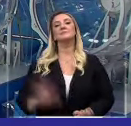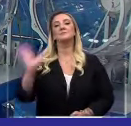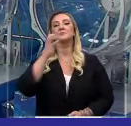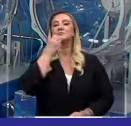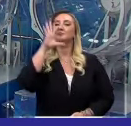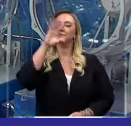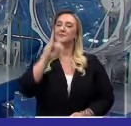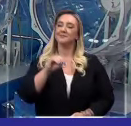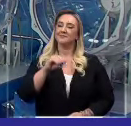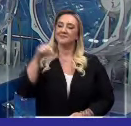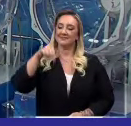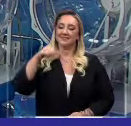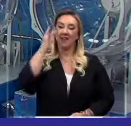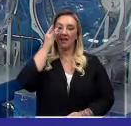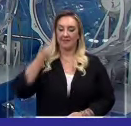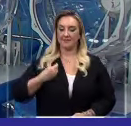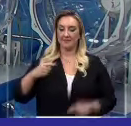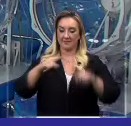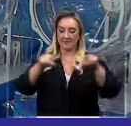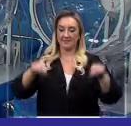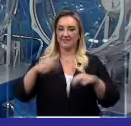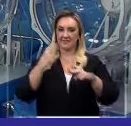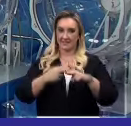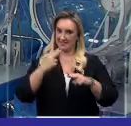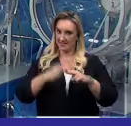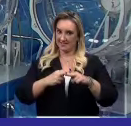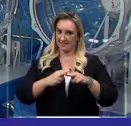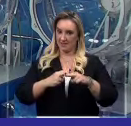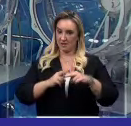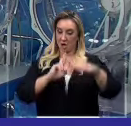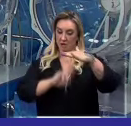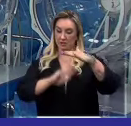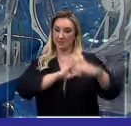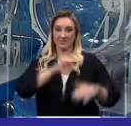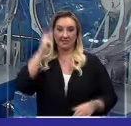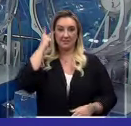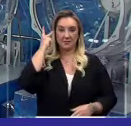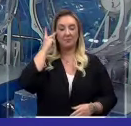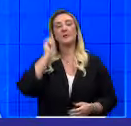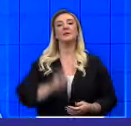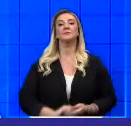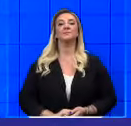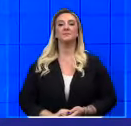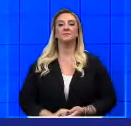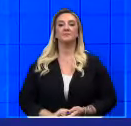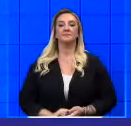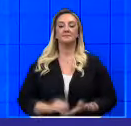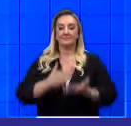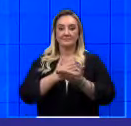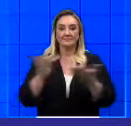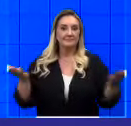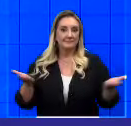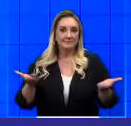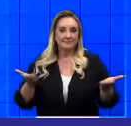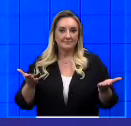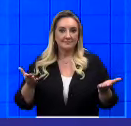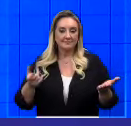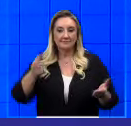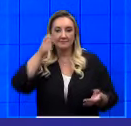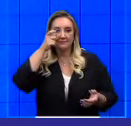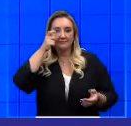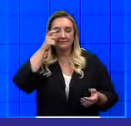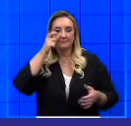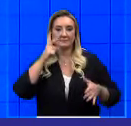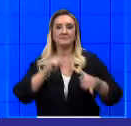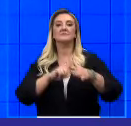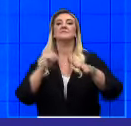Boa noite, pessoal. Falamos ao vivo, direto do Espaço Loterias Caixa, no Terminal Rodoviário Tietê, em São Paulo. A partir de agora, você acompanha